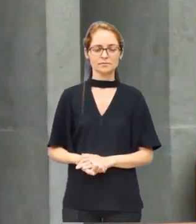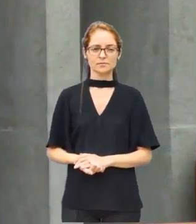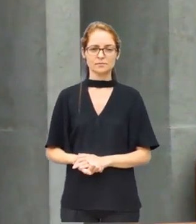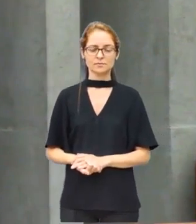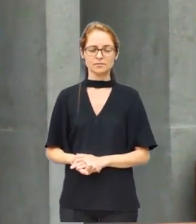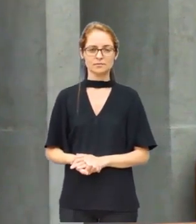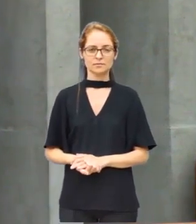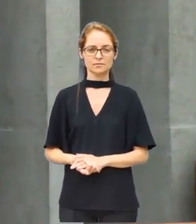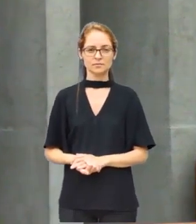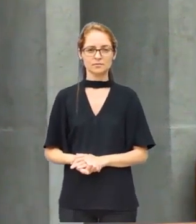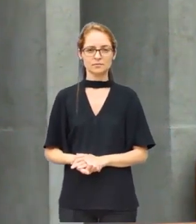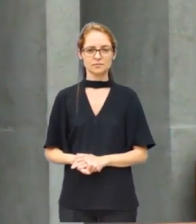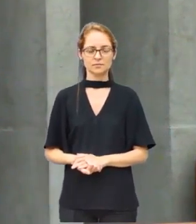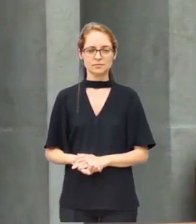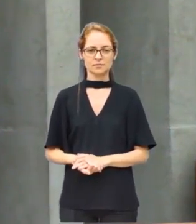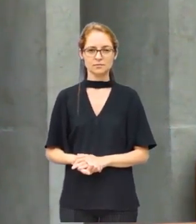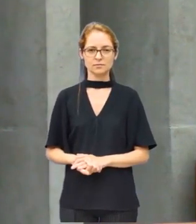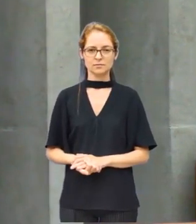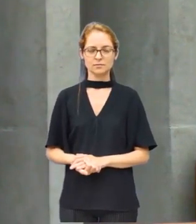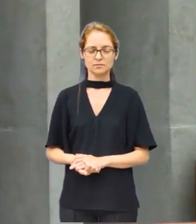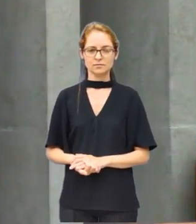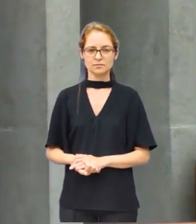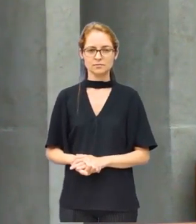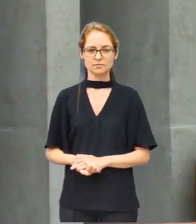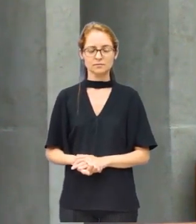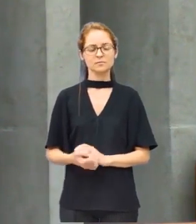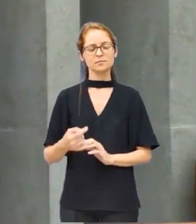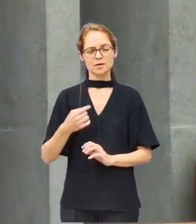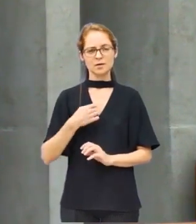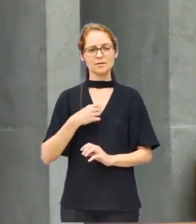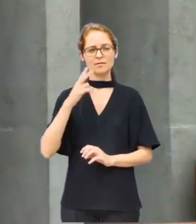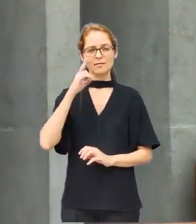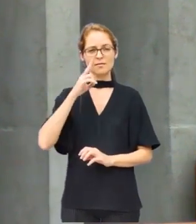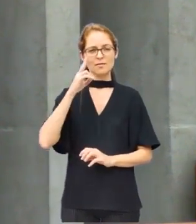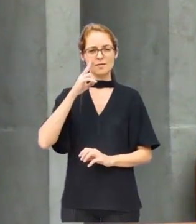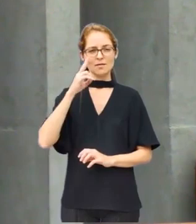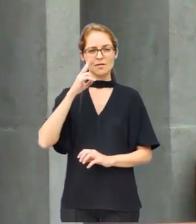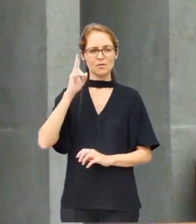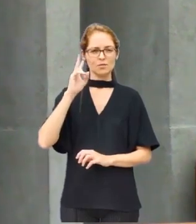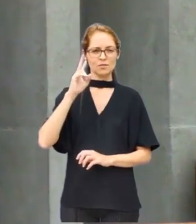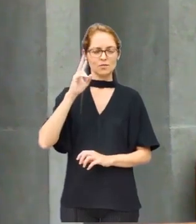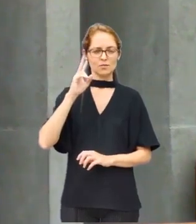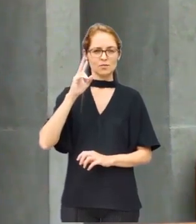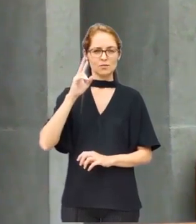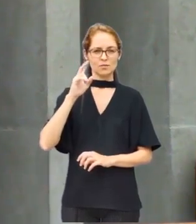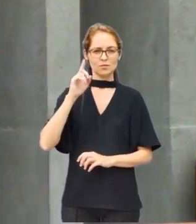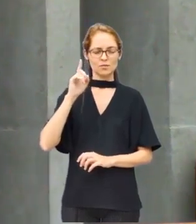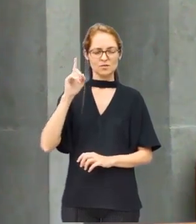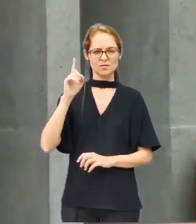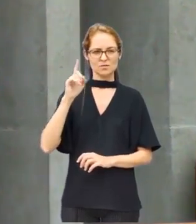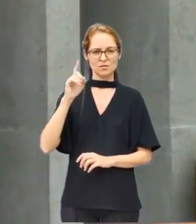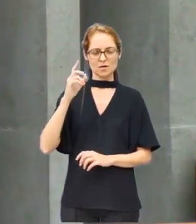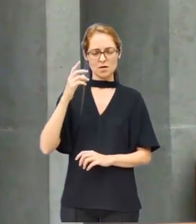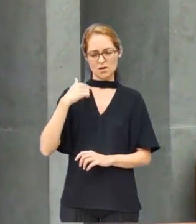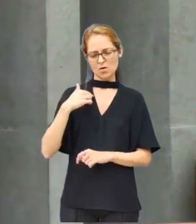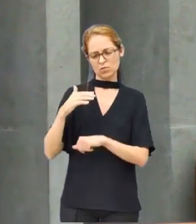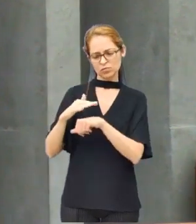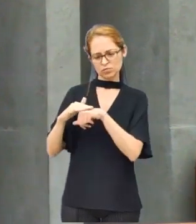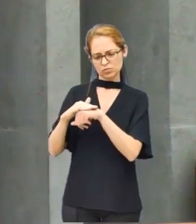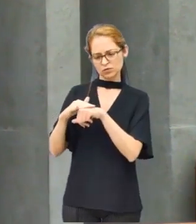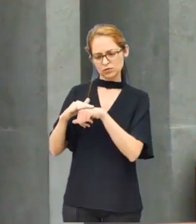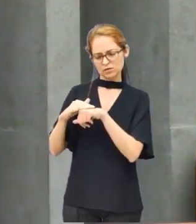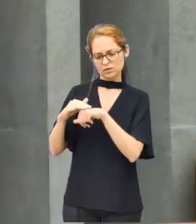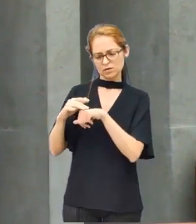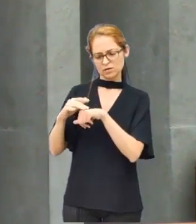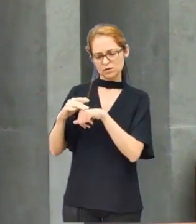de uma história, uma vez conversando com um adolescente que se assumia como ateu, falava que era ateu. E eu sentei